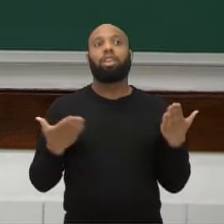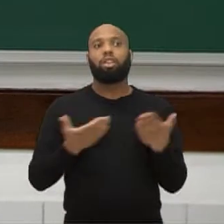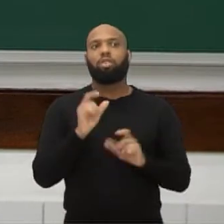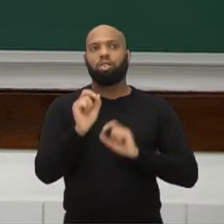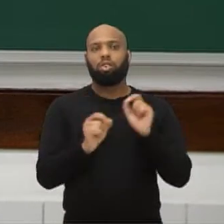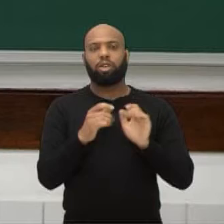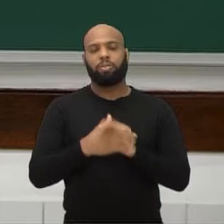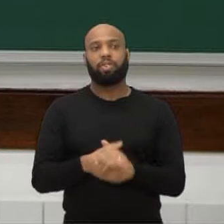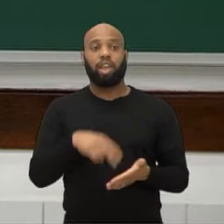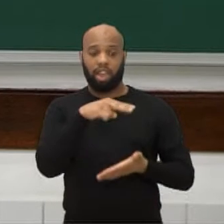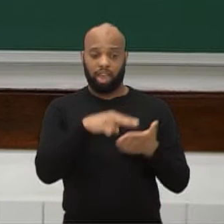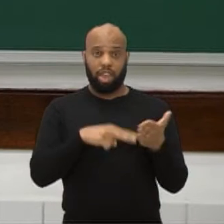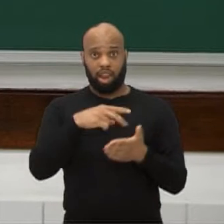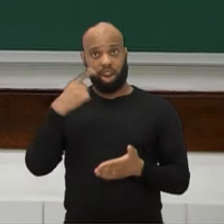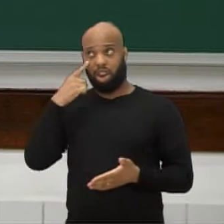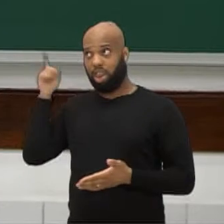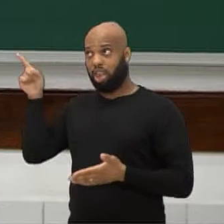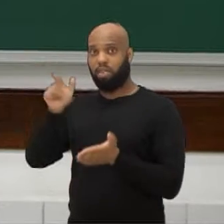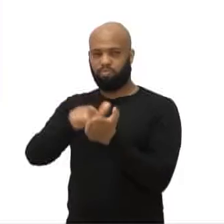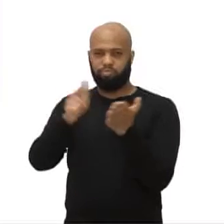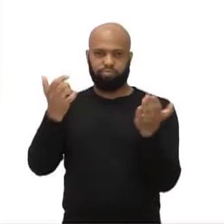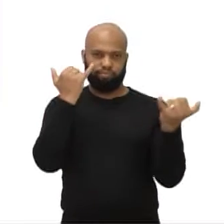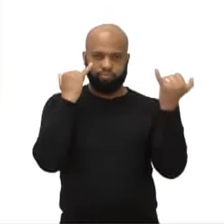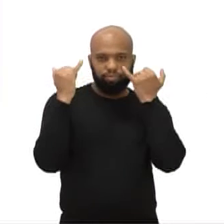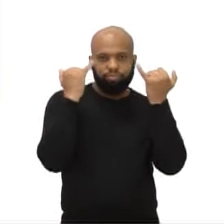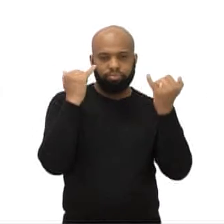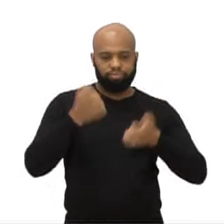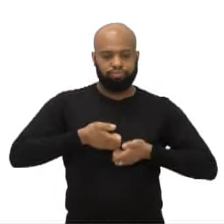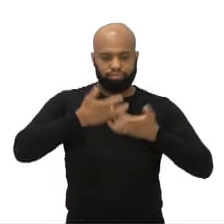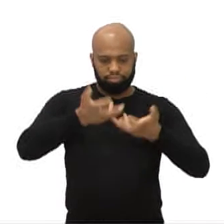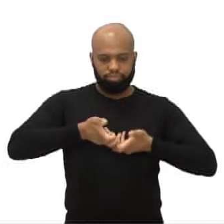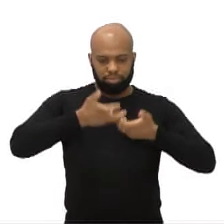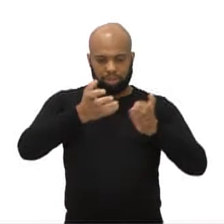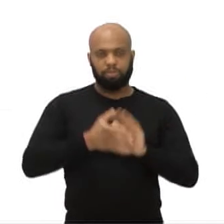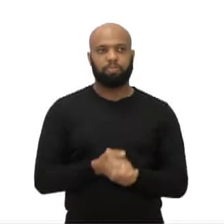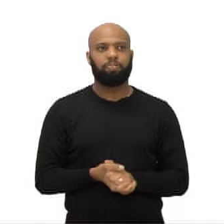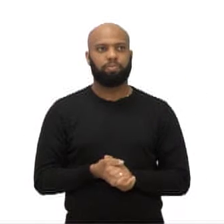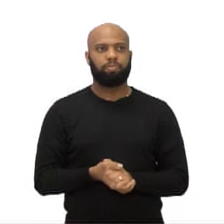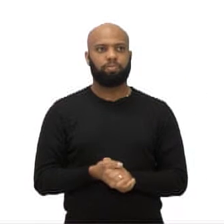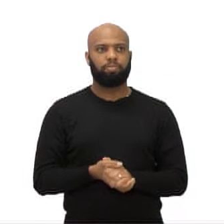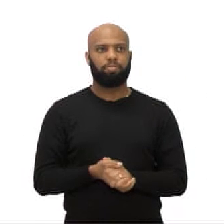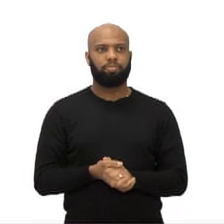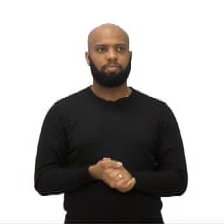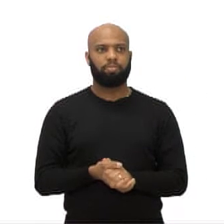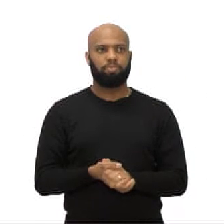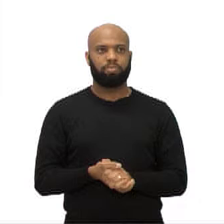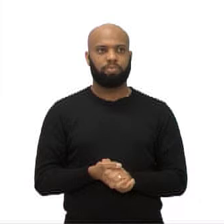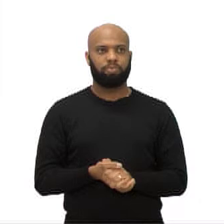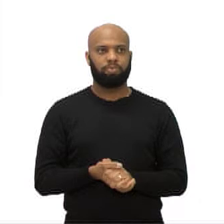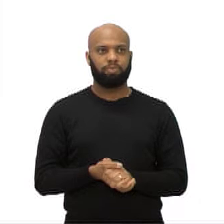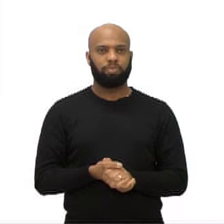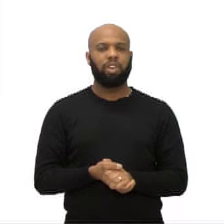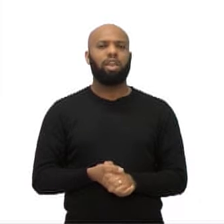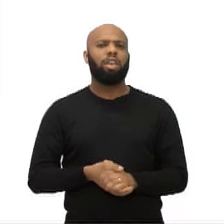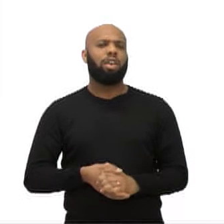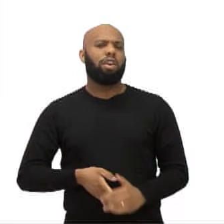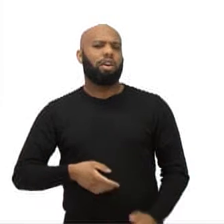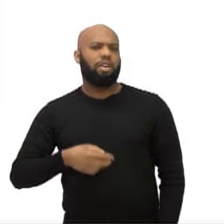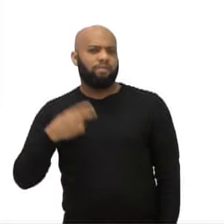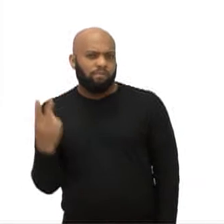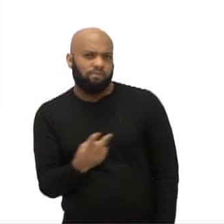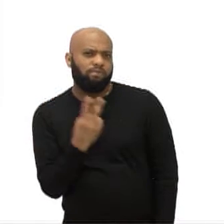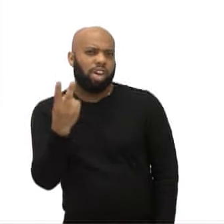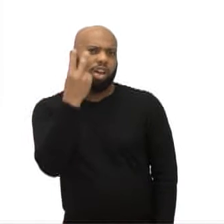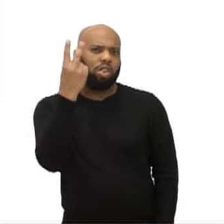Agora, vamos ler essa notícia aqui? Vamos lá? Qual o valor que a alfândega